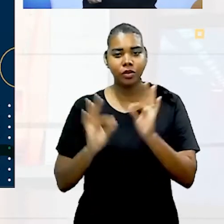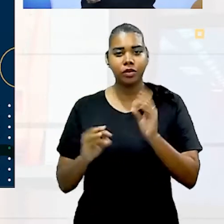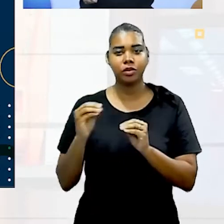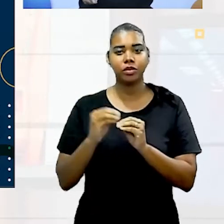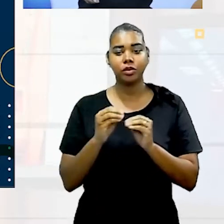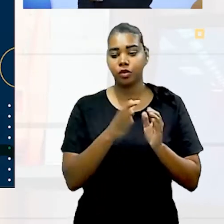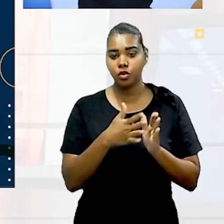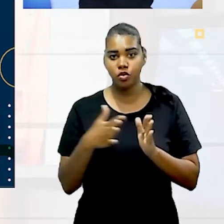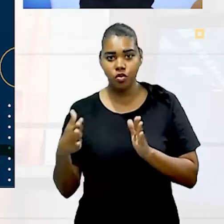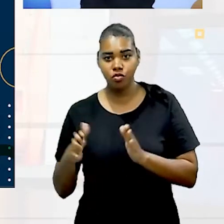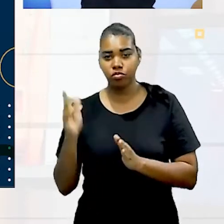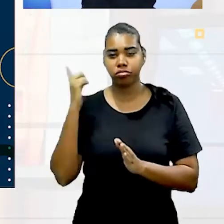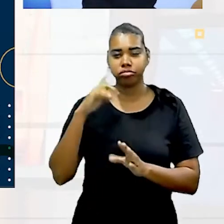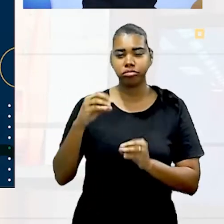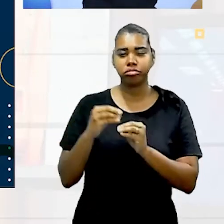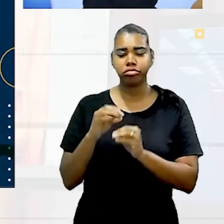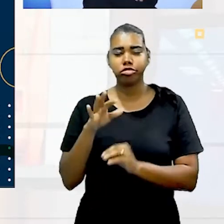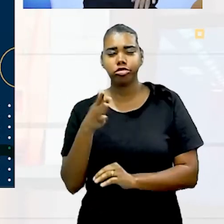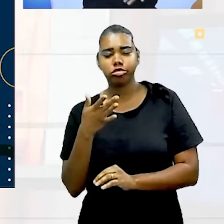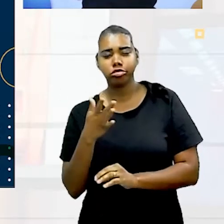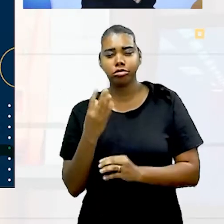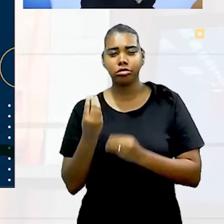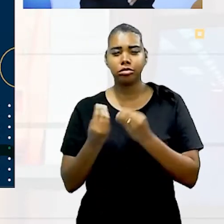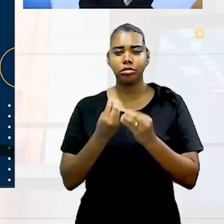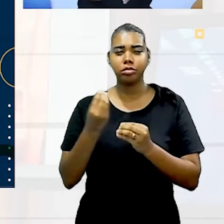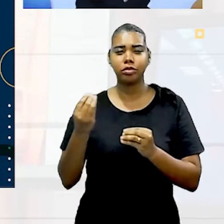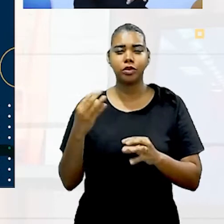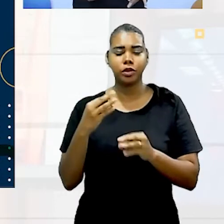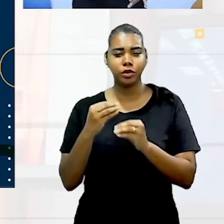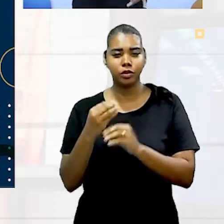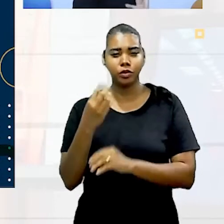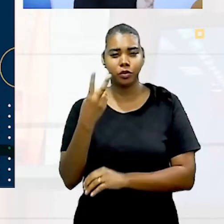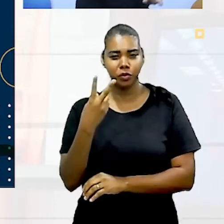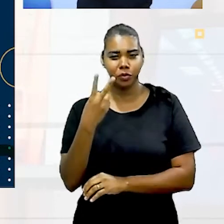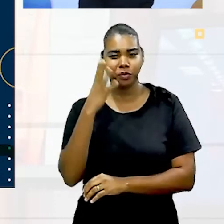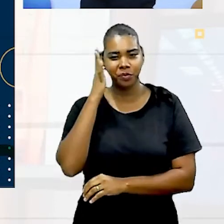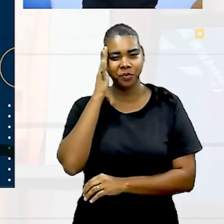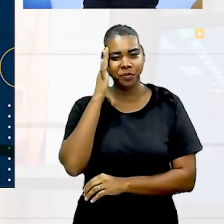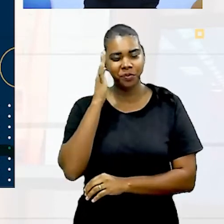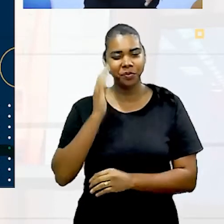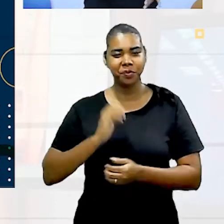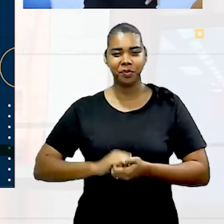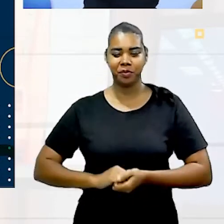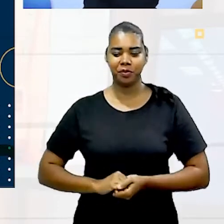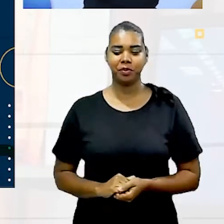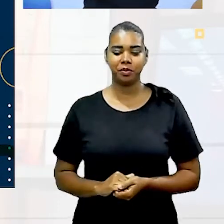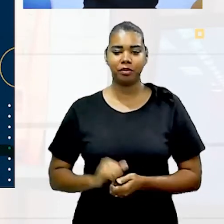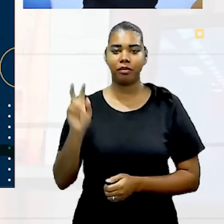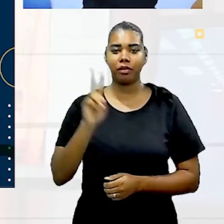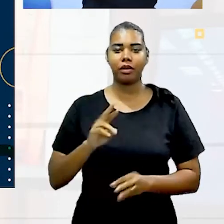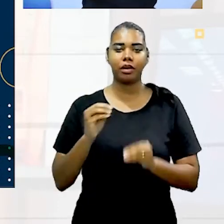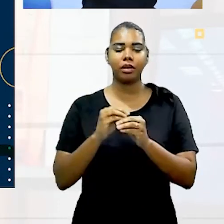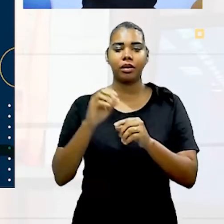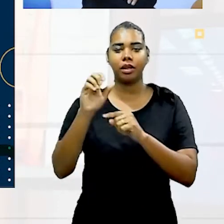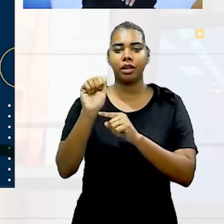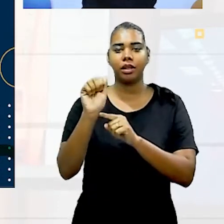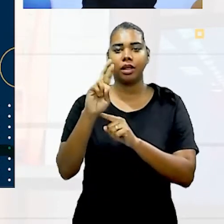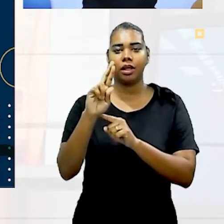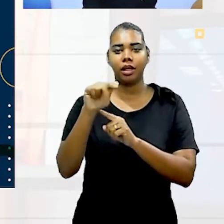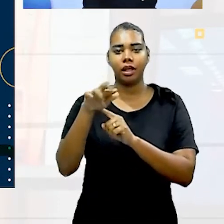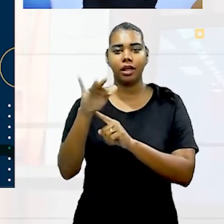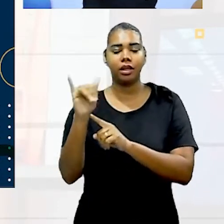Jornada do Herói funciona quase como uma junção dos dois. Porque ao mesmo tempo que ela se utiliza de arquétipos, ela é